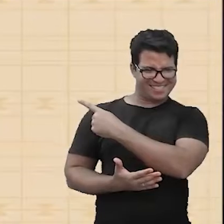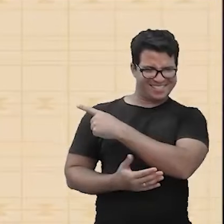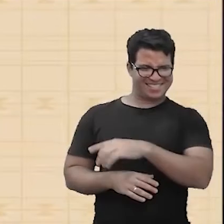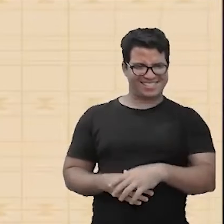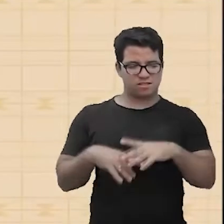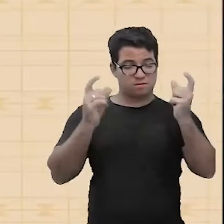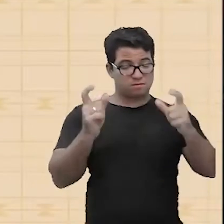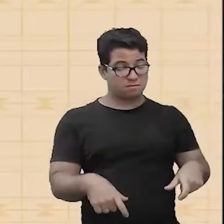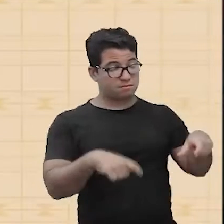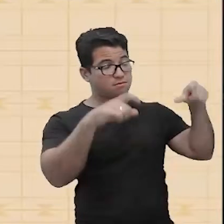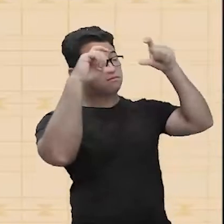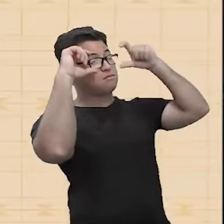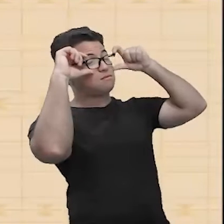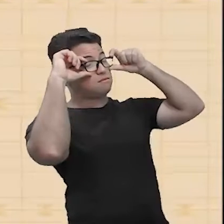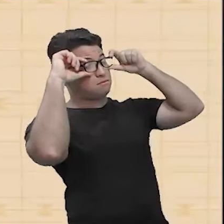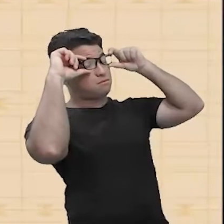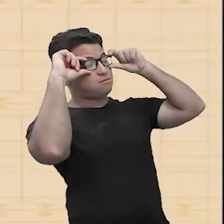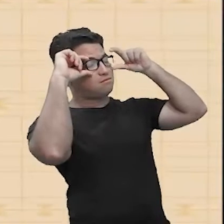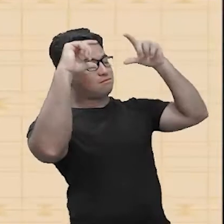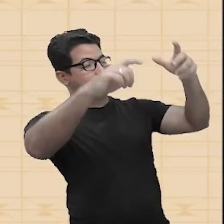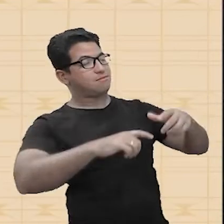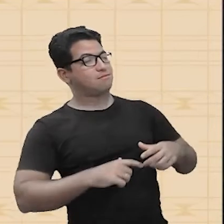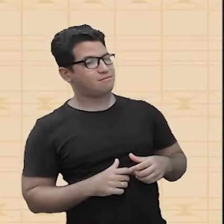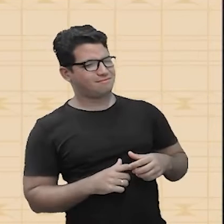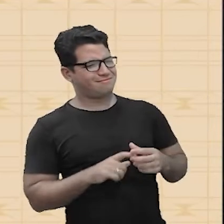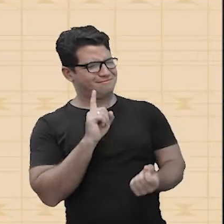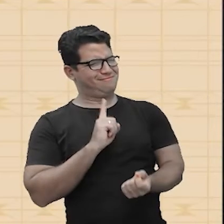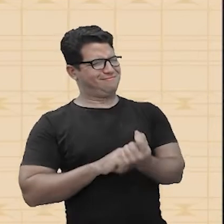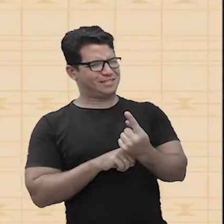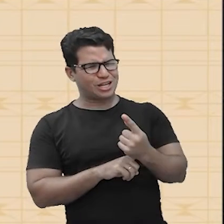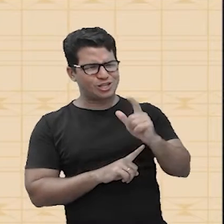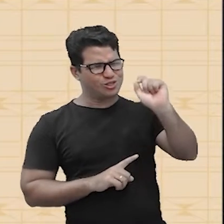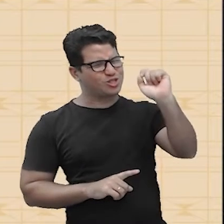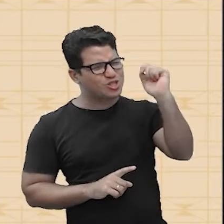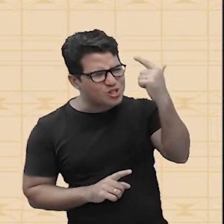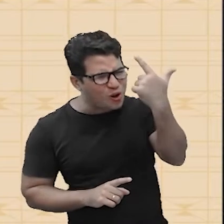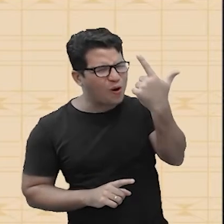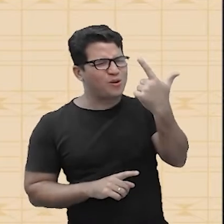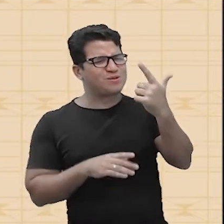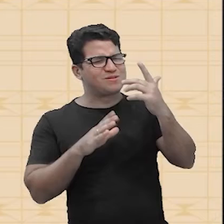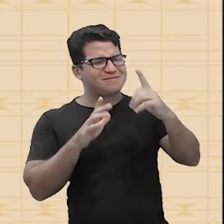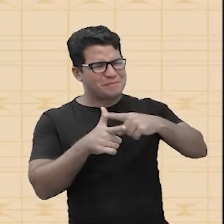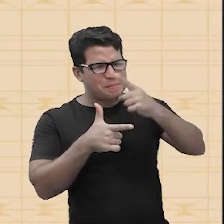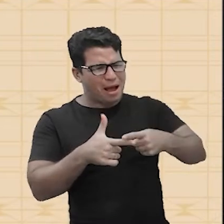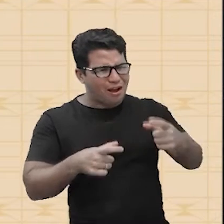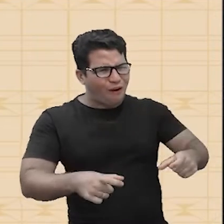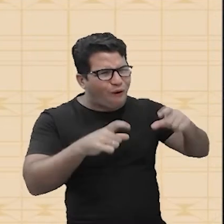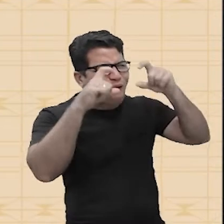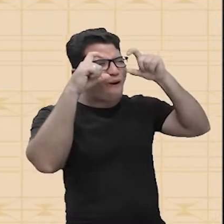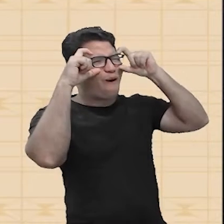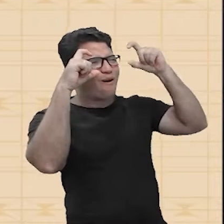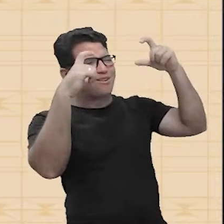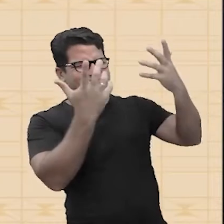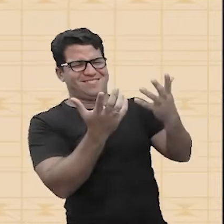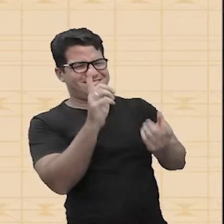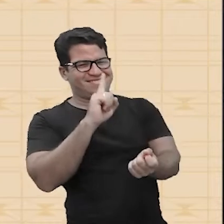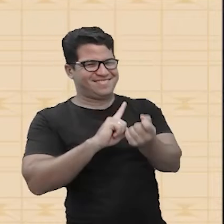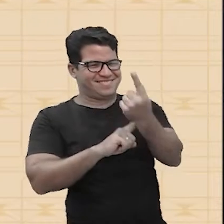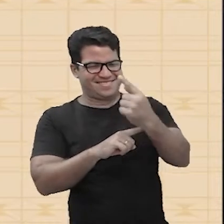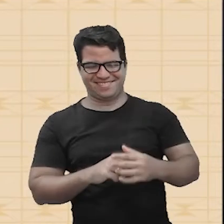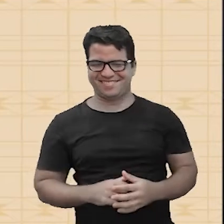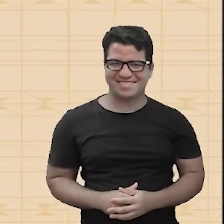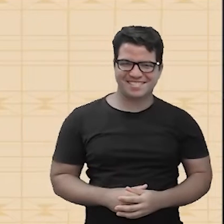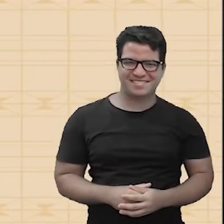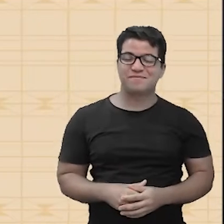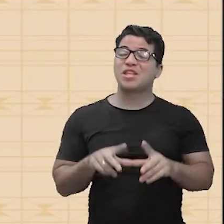eu sou de óculos de sol, vê que redundância, bem tranquilo, de boa, porque vai ser você indo fazer a prova do Enem, bem tranquilo, de